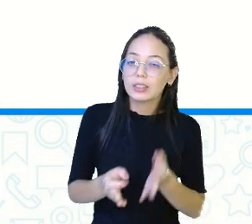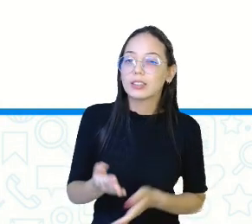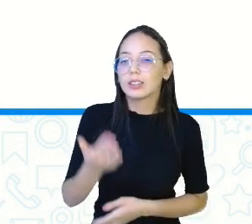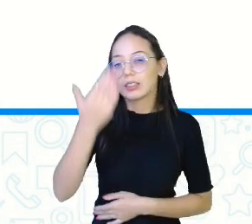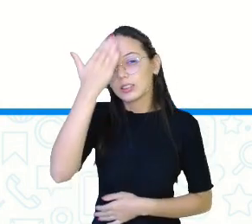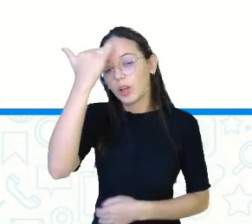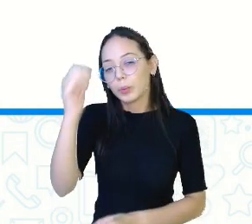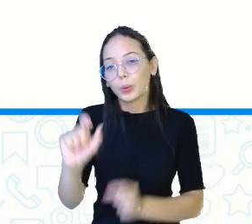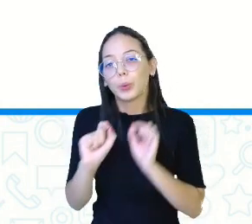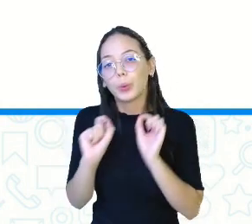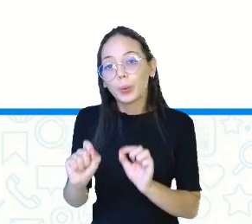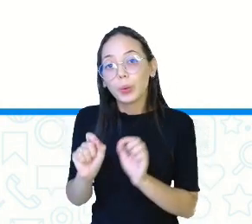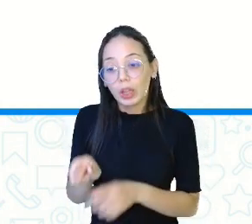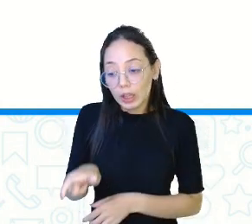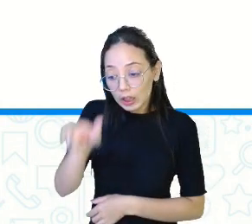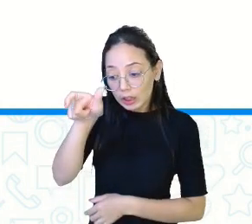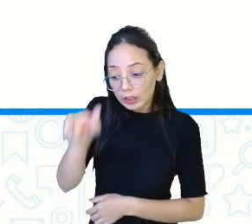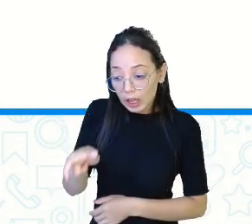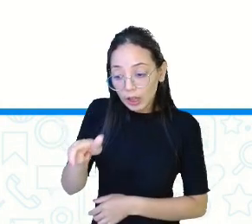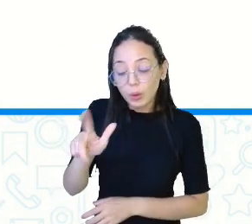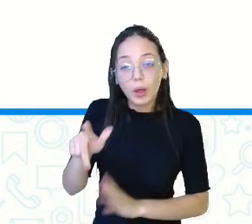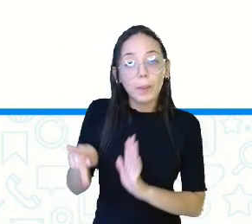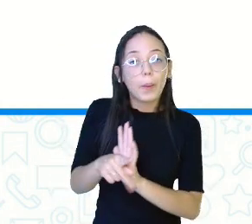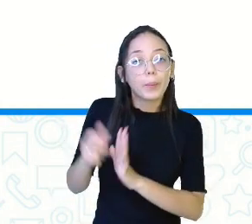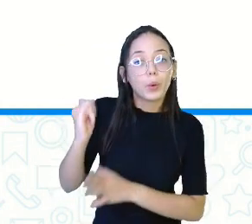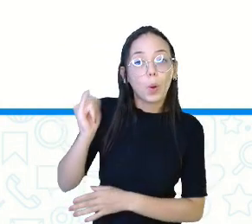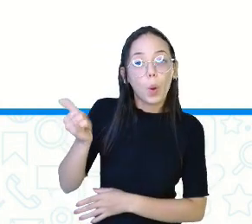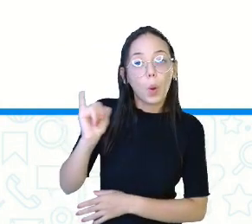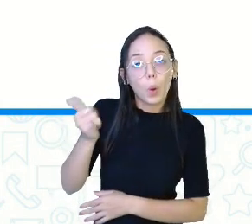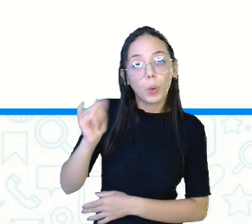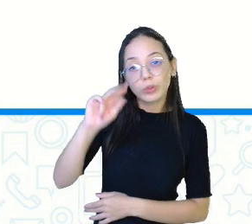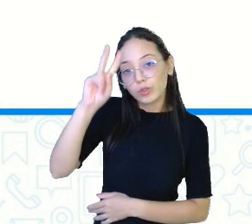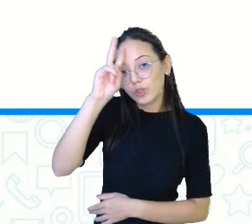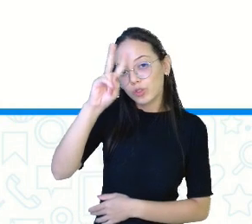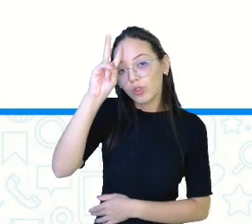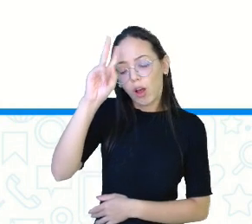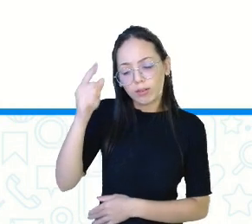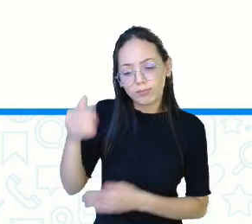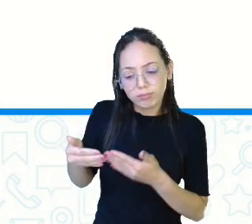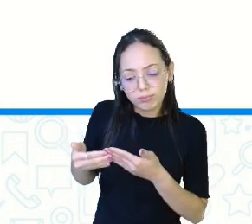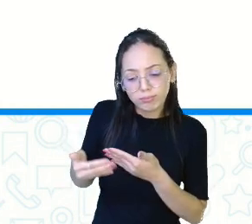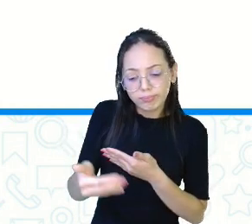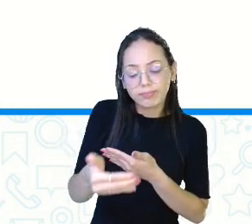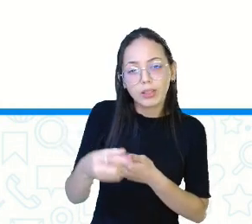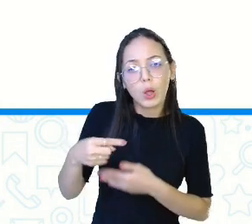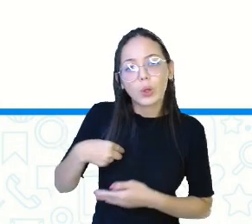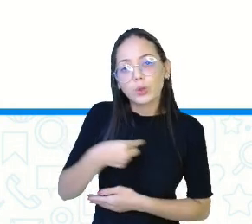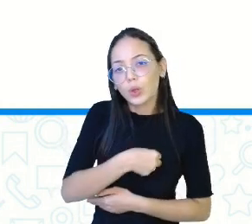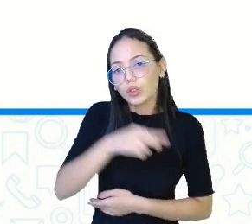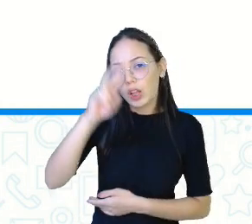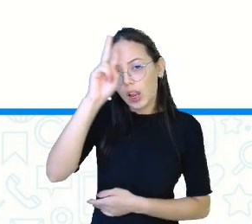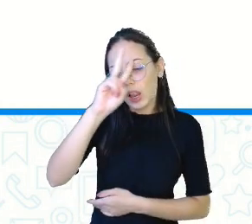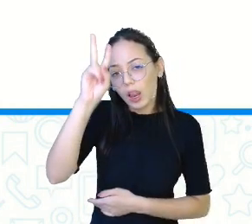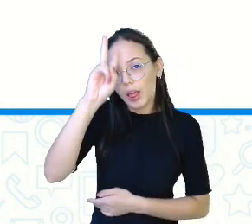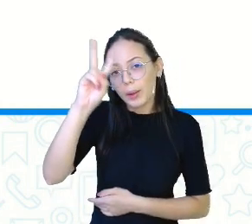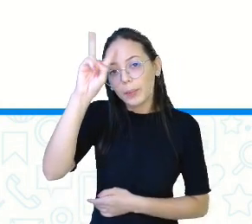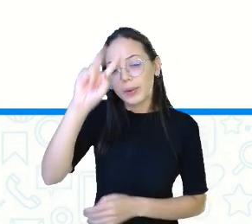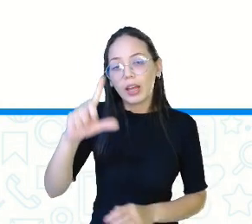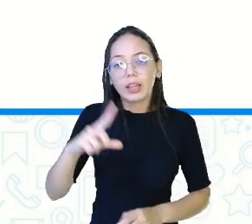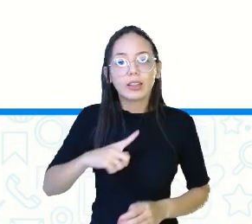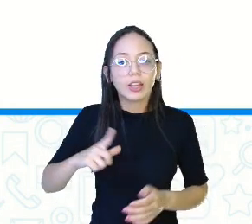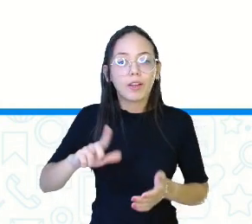que narrador é aquele que conta a história. E daqui a pouquinho nós vamos lembrar que